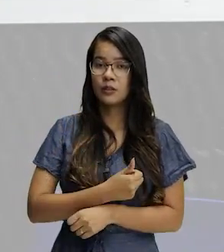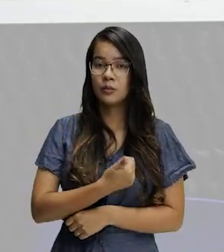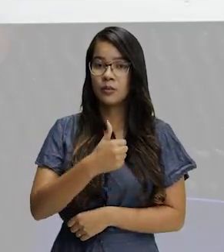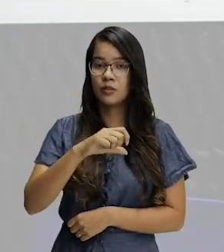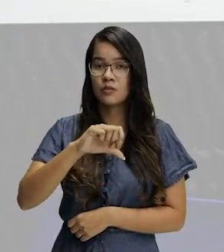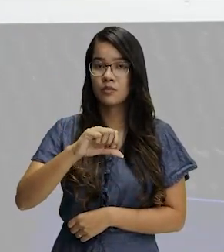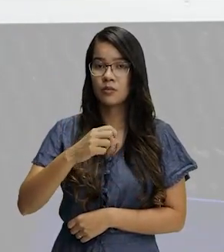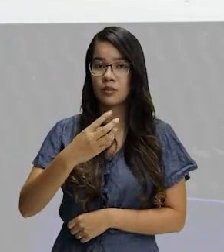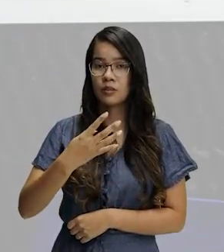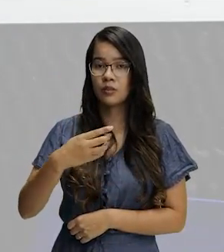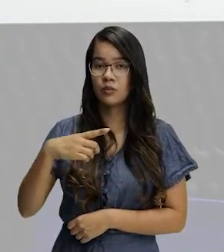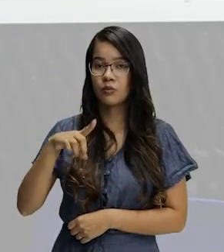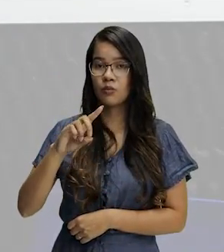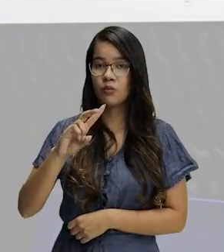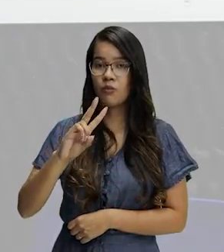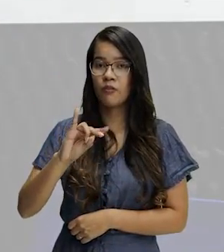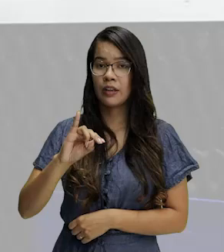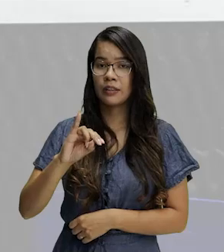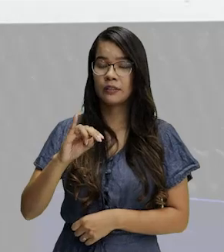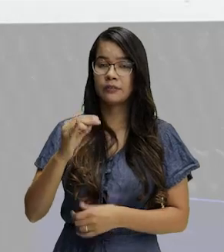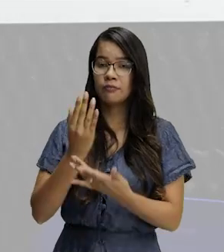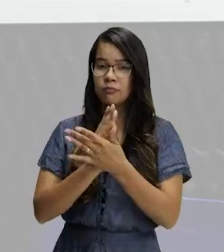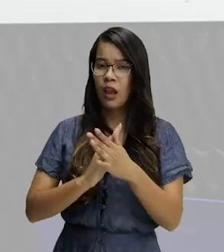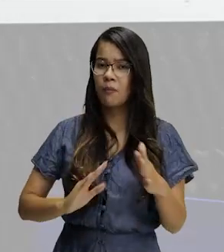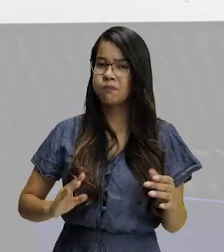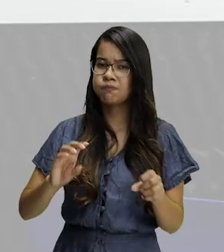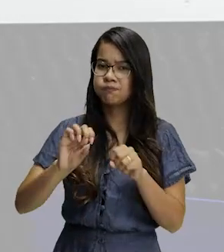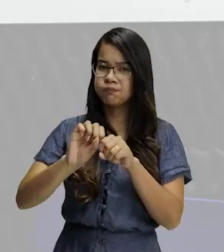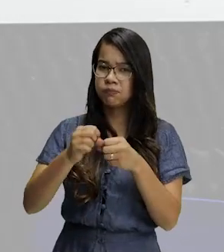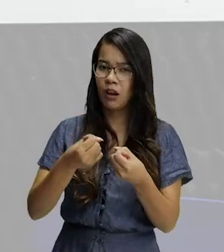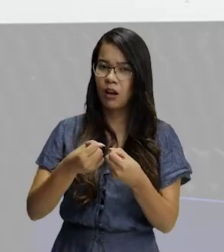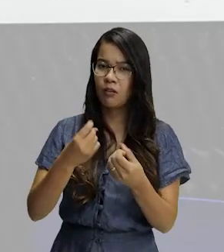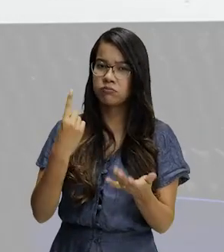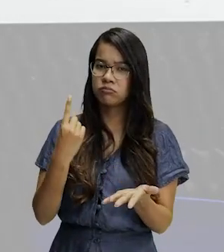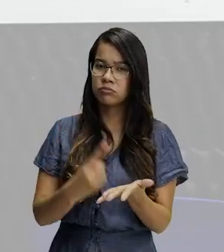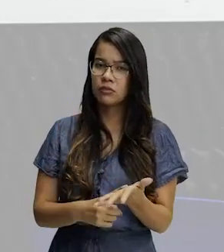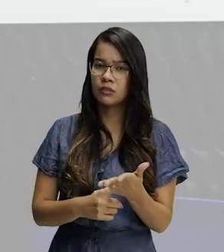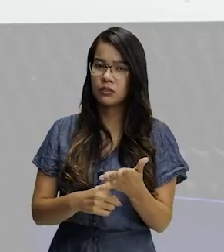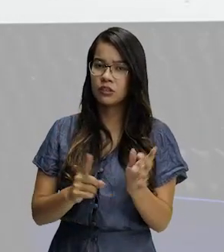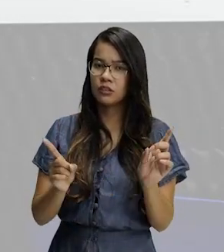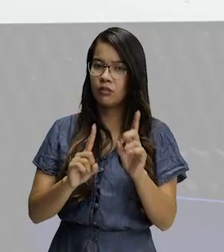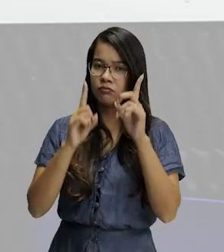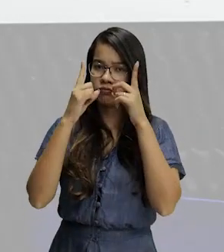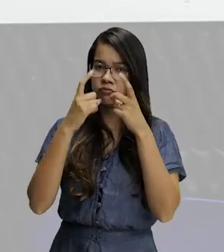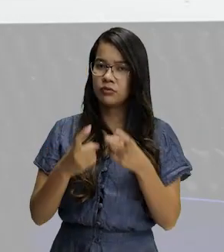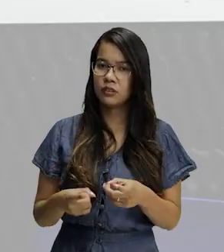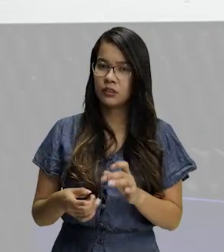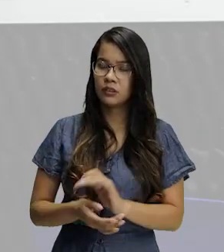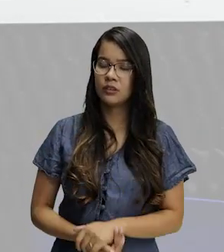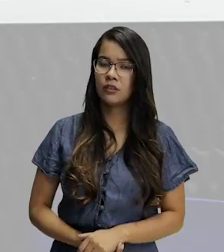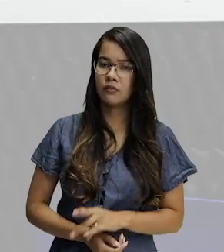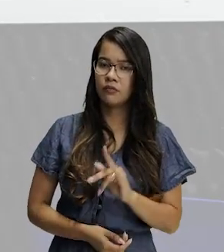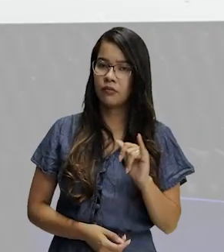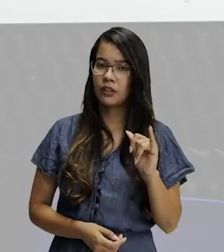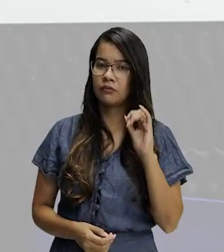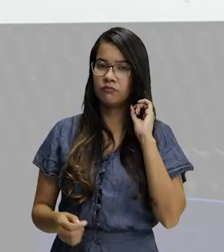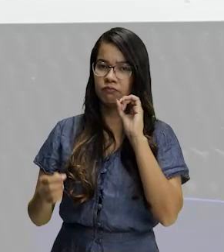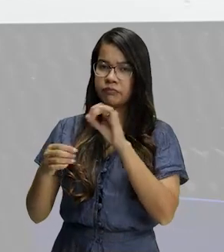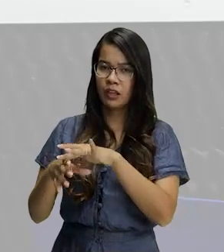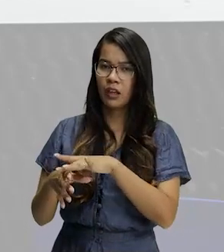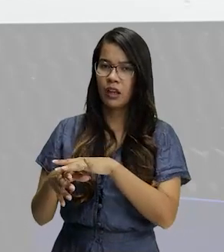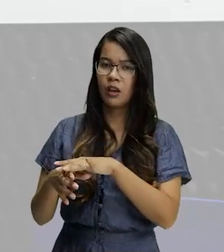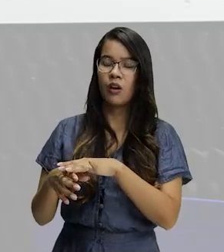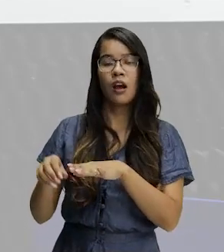vai invadir a União Soviética sem avisar os soviéticos. Os alemães, precisando inclusive